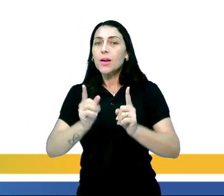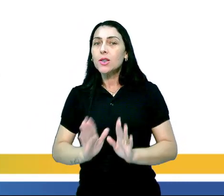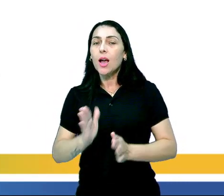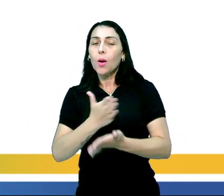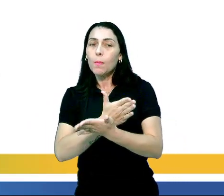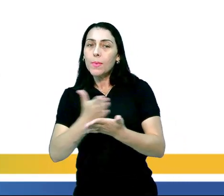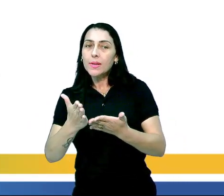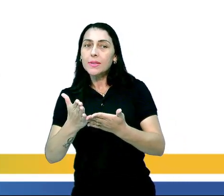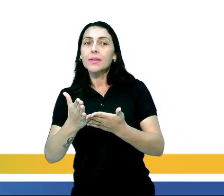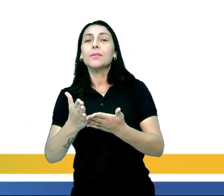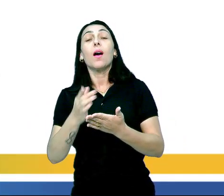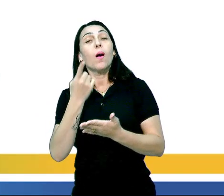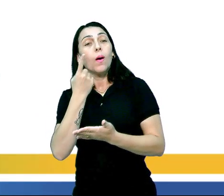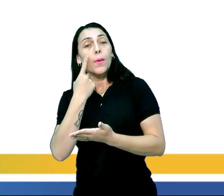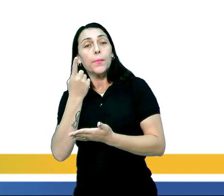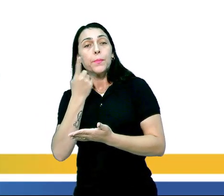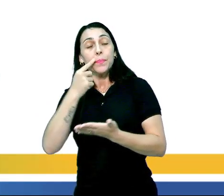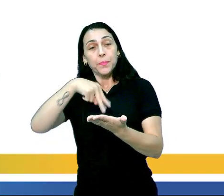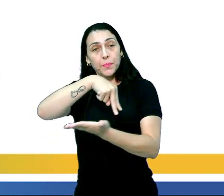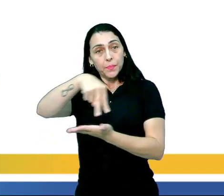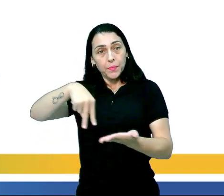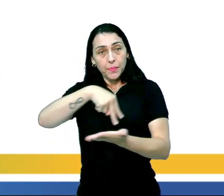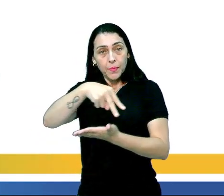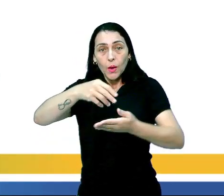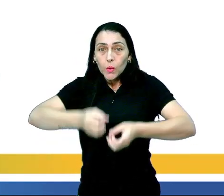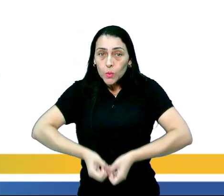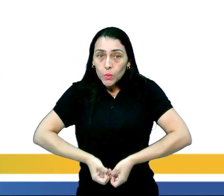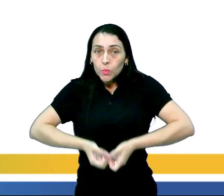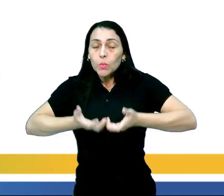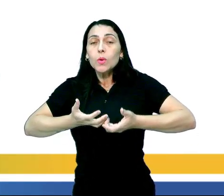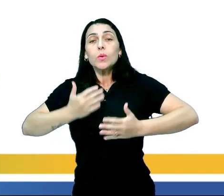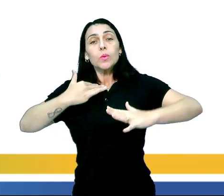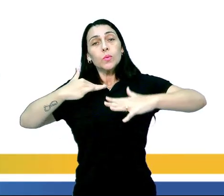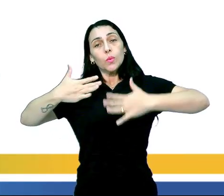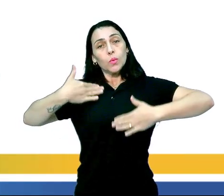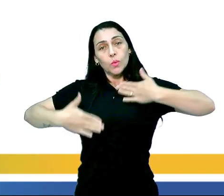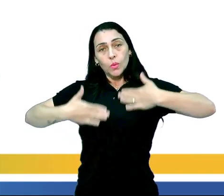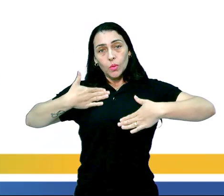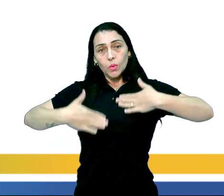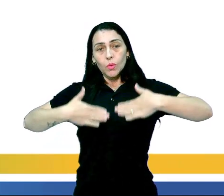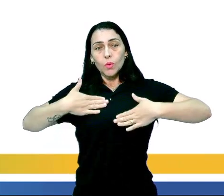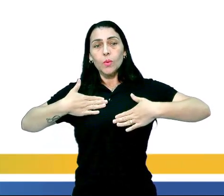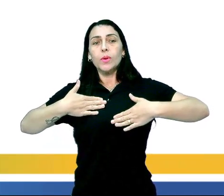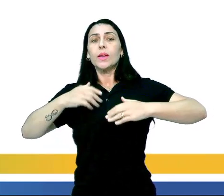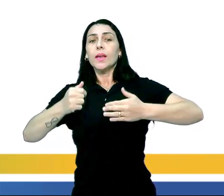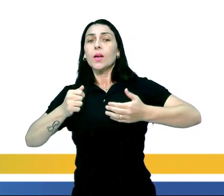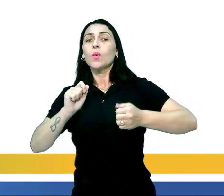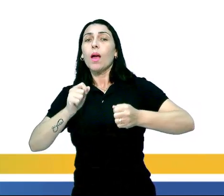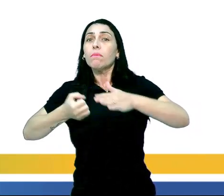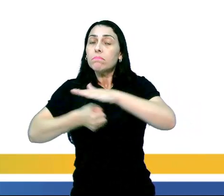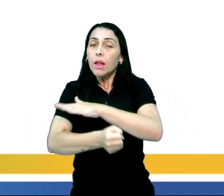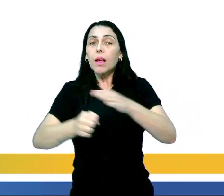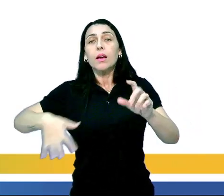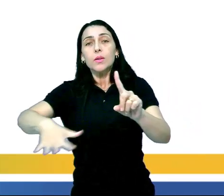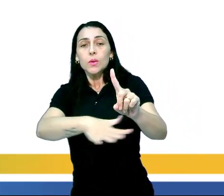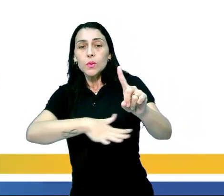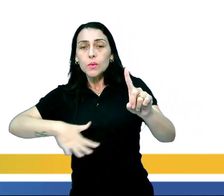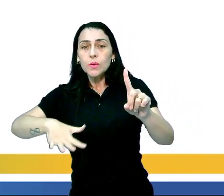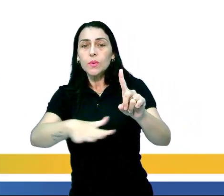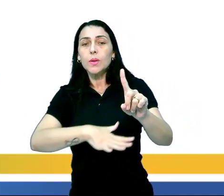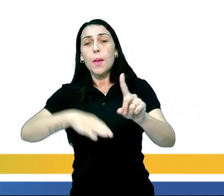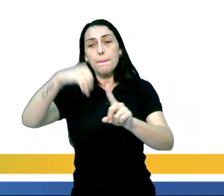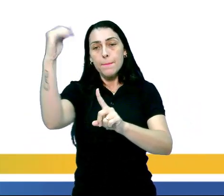começar pelo comando, que é ali, ó. A dança é uma manifestação corporal que integra as sociedades e, no